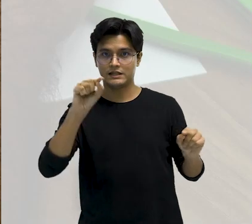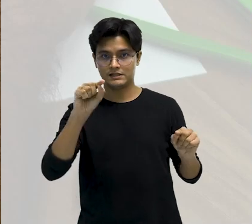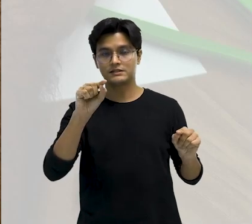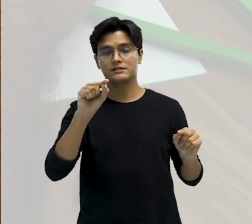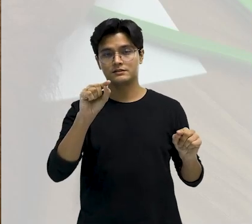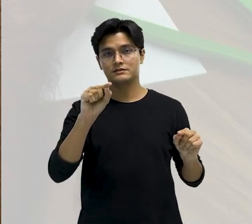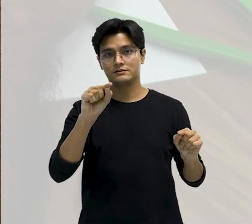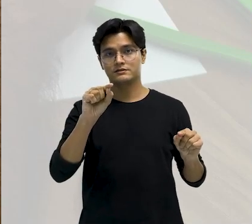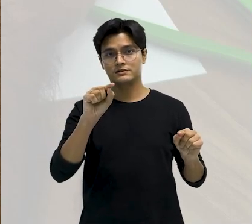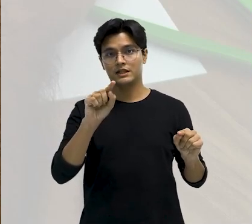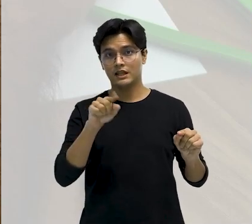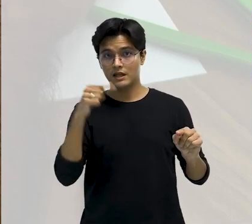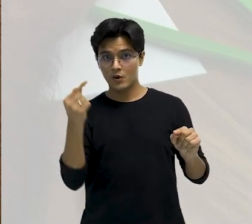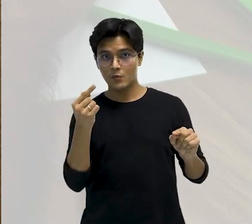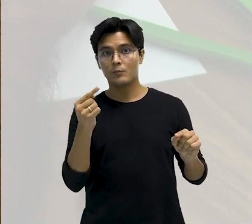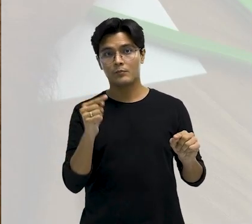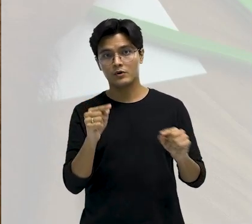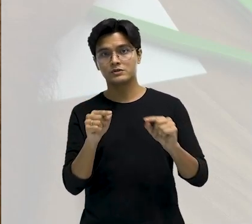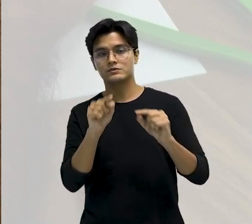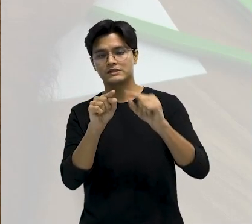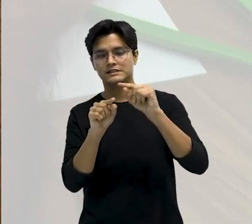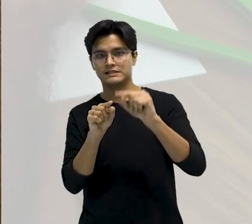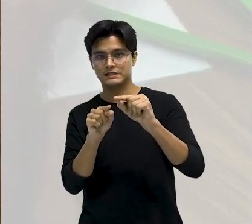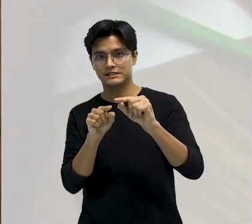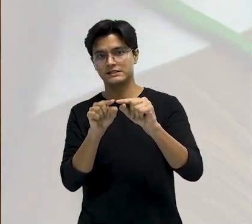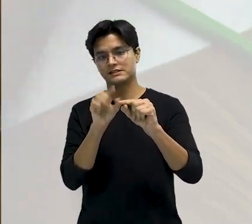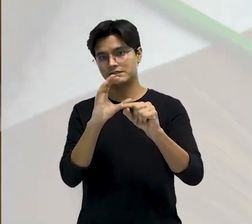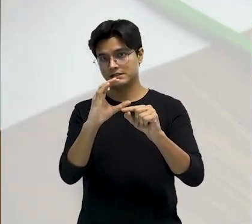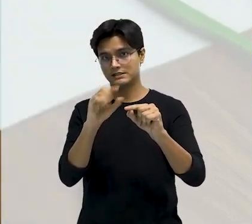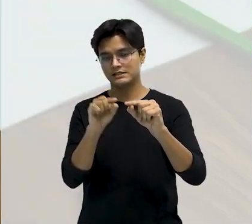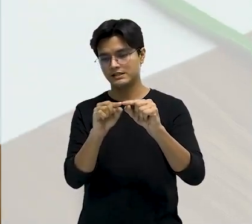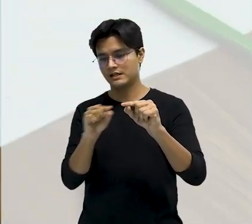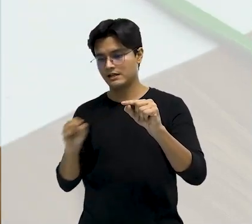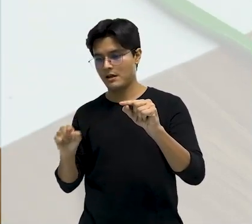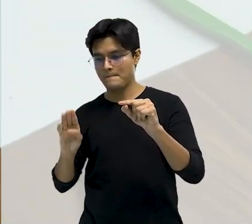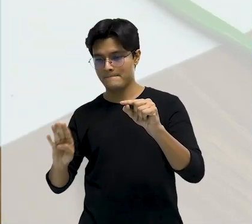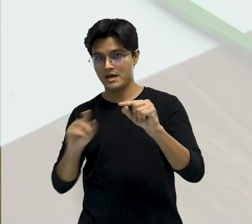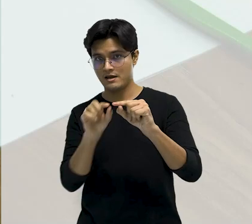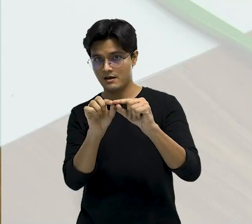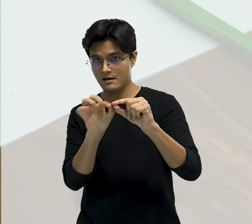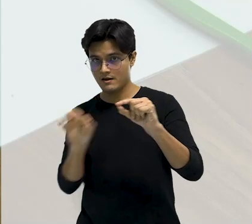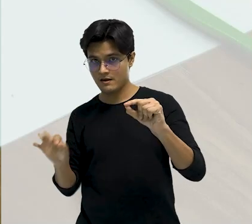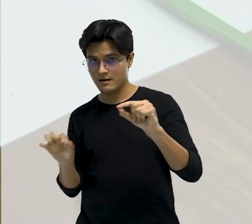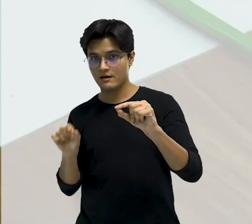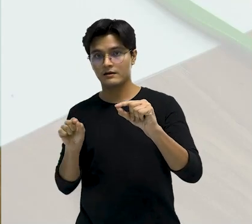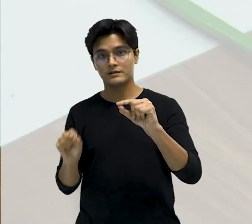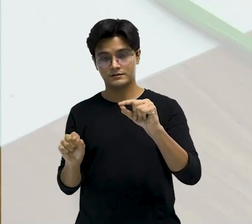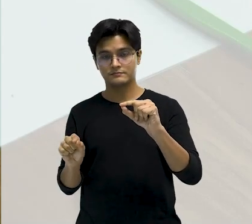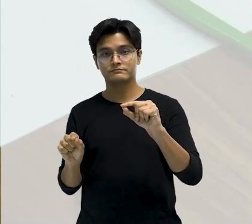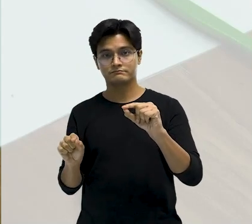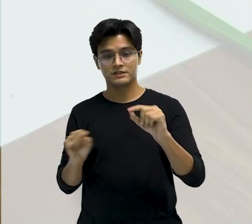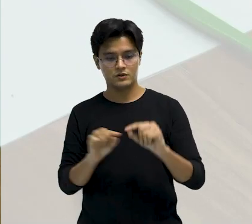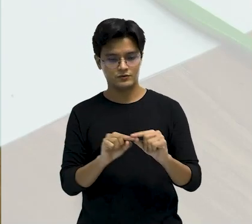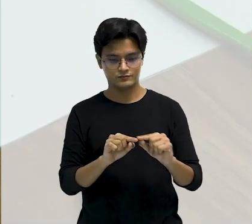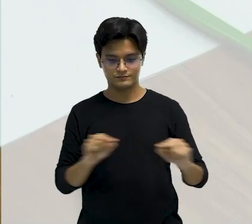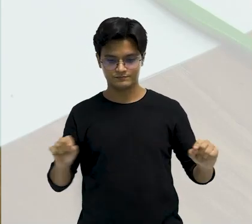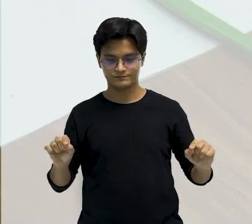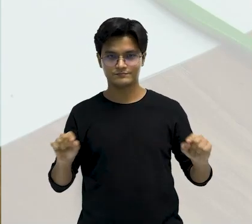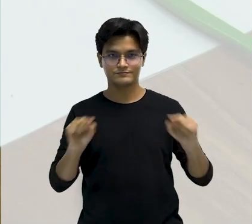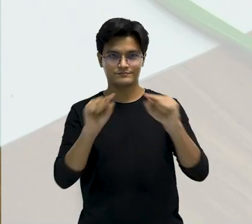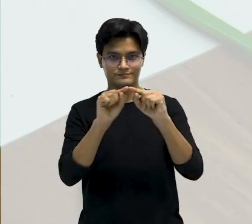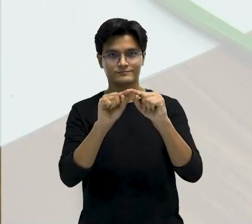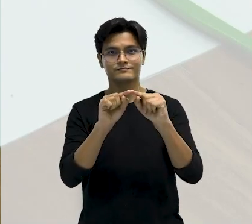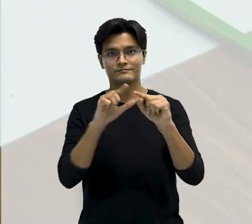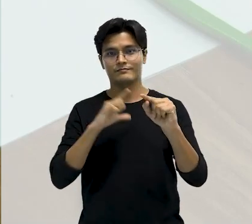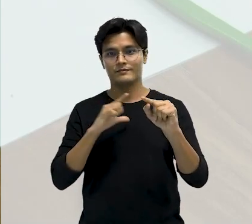unir o ponto B ao ponto C. Com isso, então, finalizando o nosso triângulo, onde nós temos aqui um